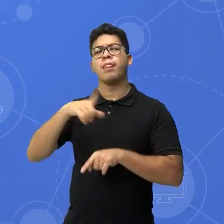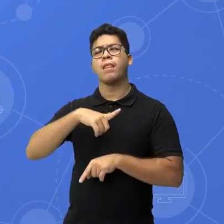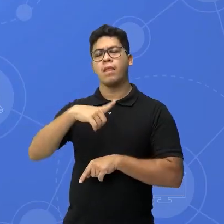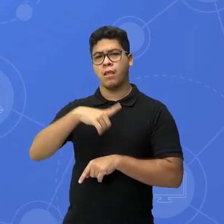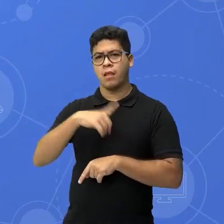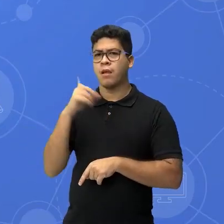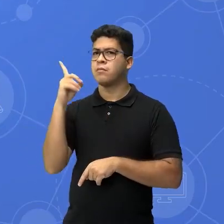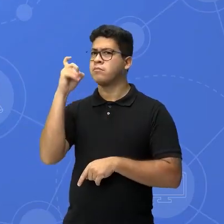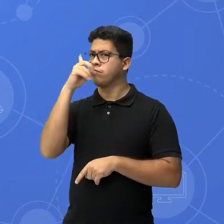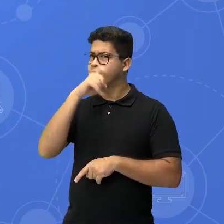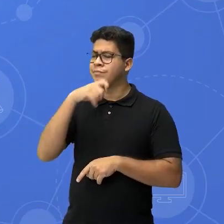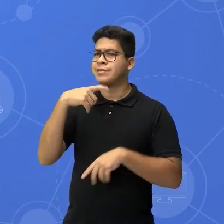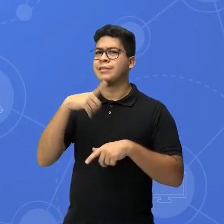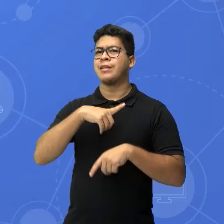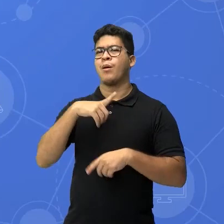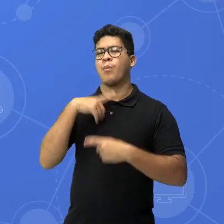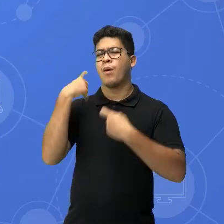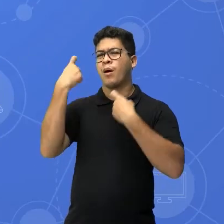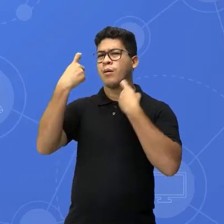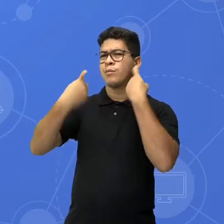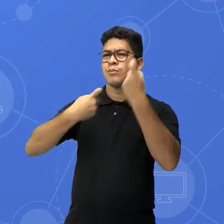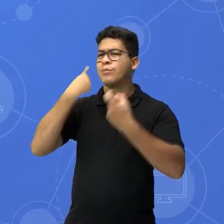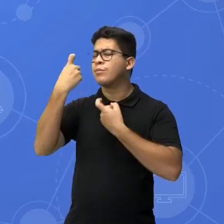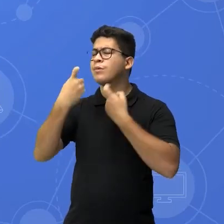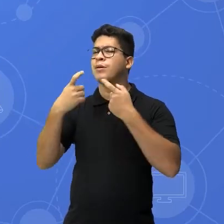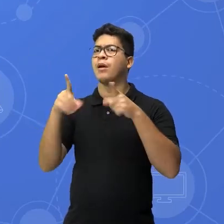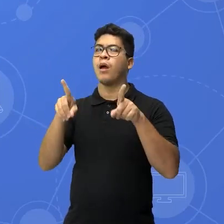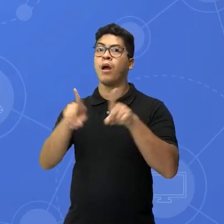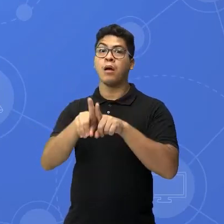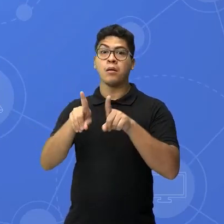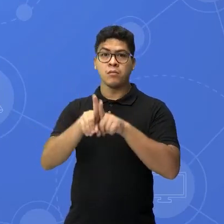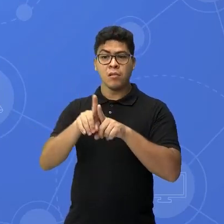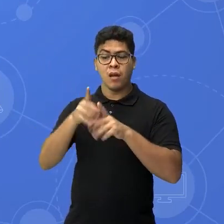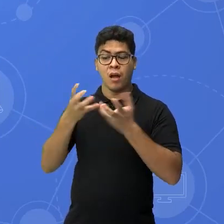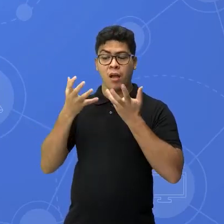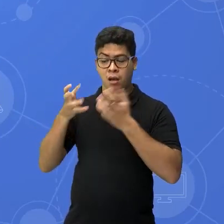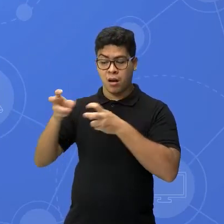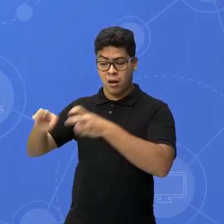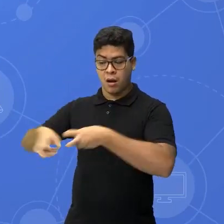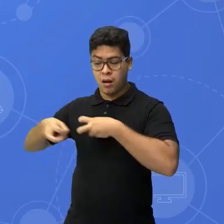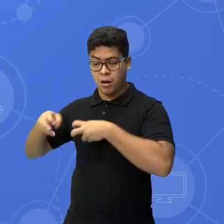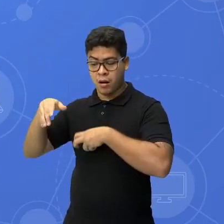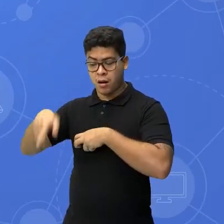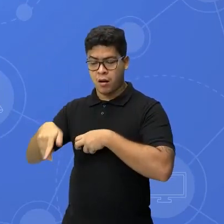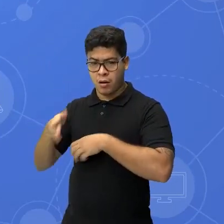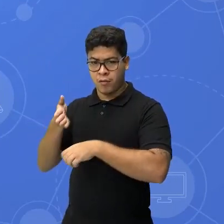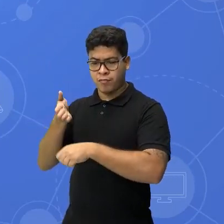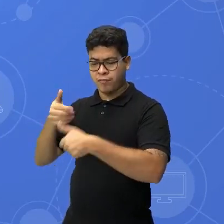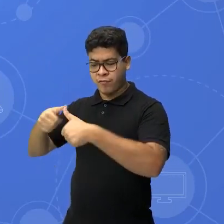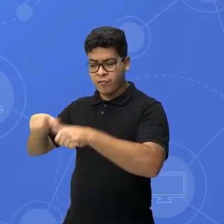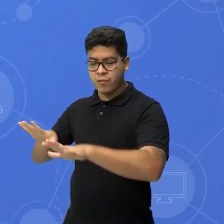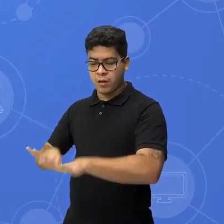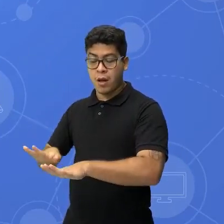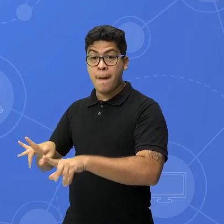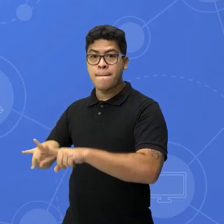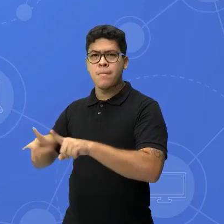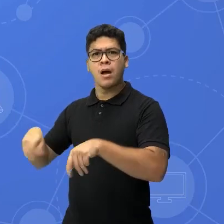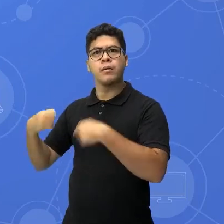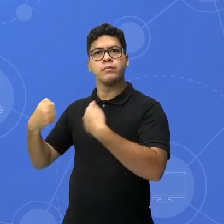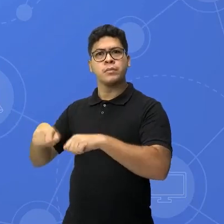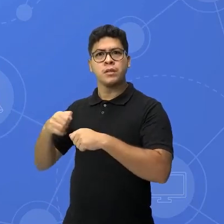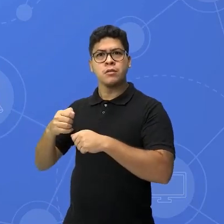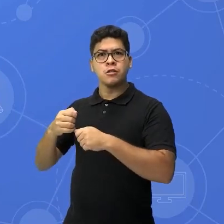aí uma preocupação. Porque o jovem quer ficar na zona rural, ajudando seus pais, mas eles precisam